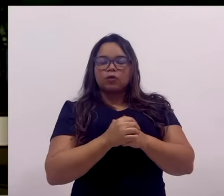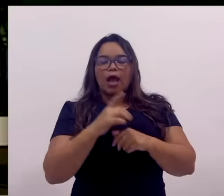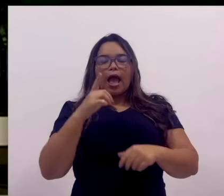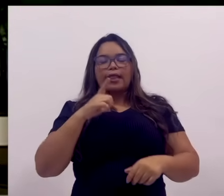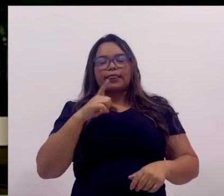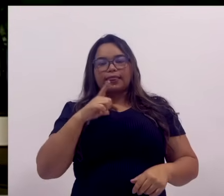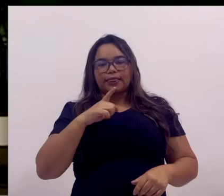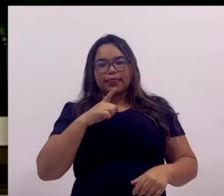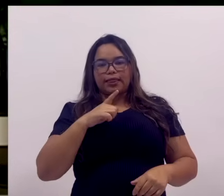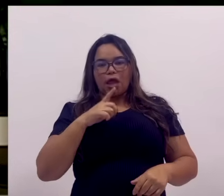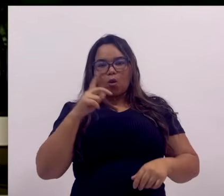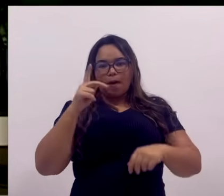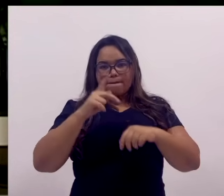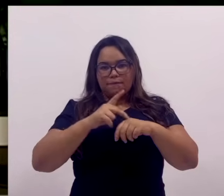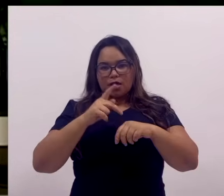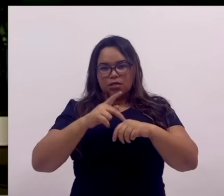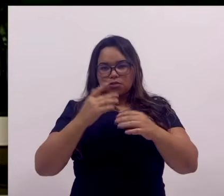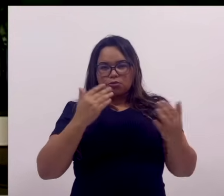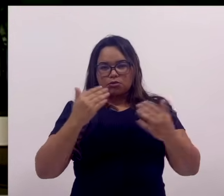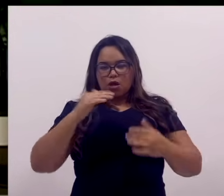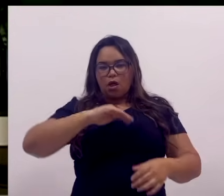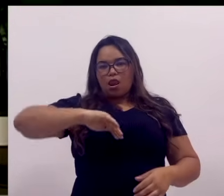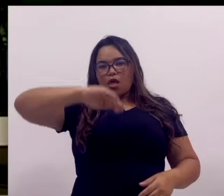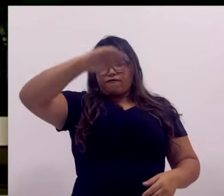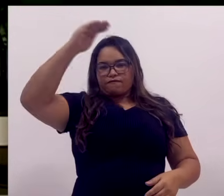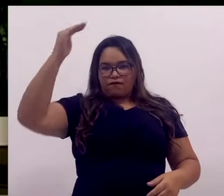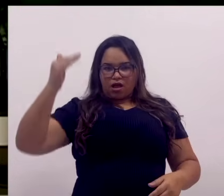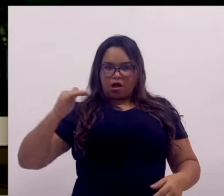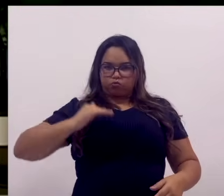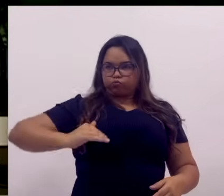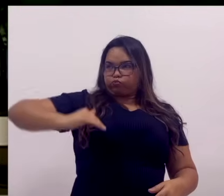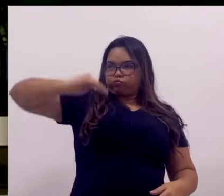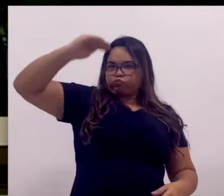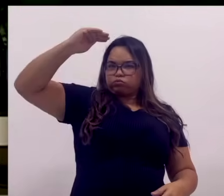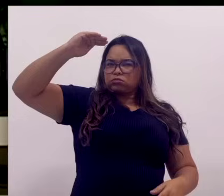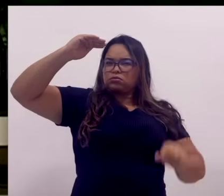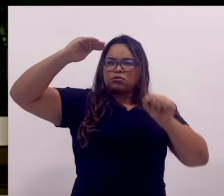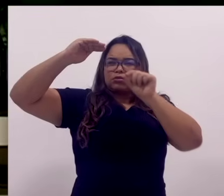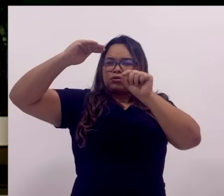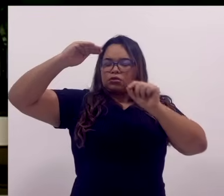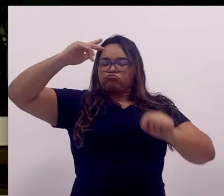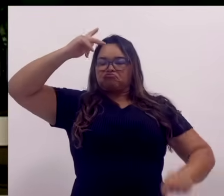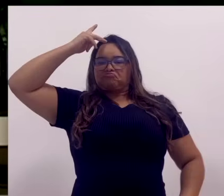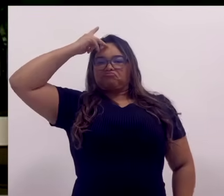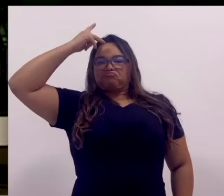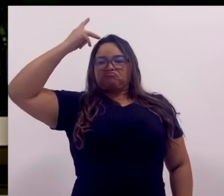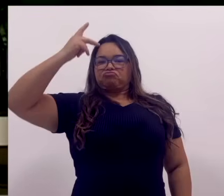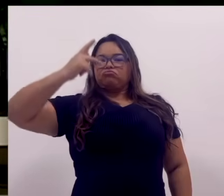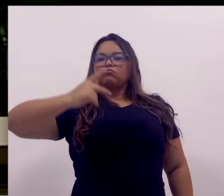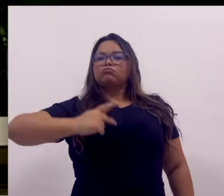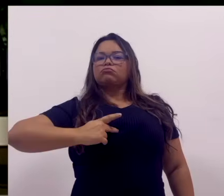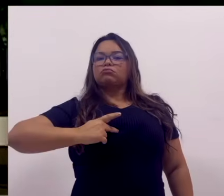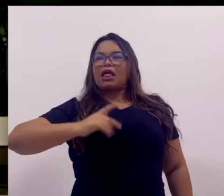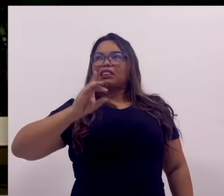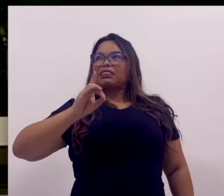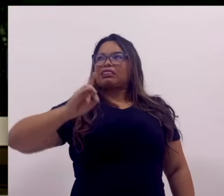Elevar. Elevar o quê? Elevar o eu sobre o divino.